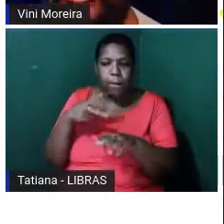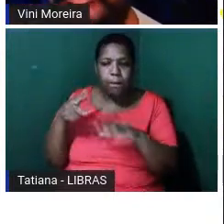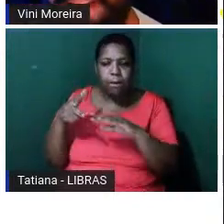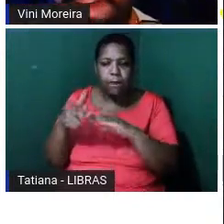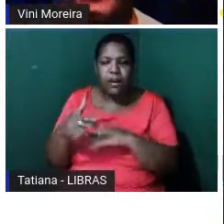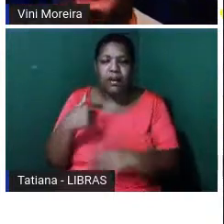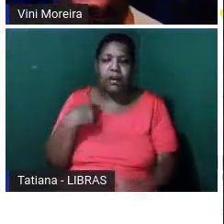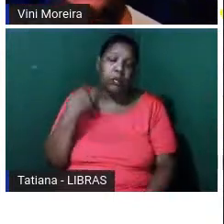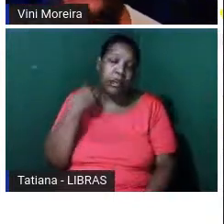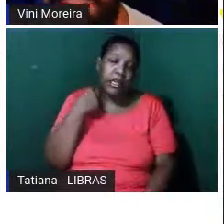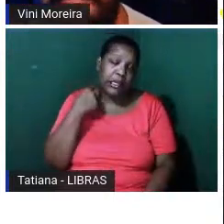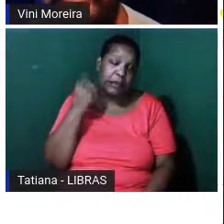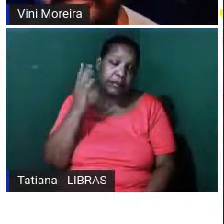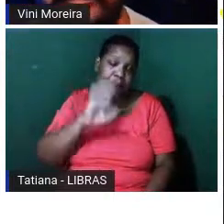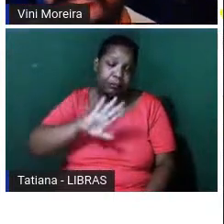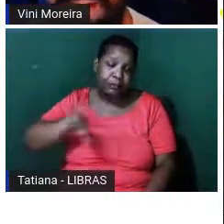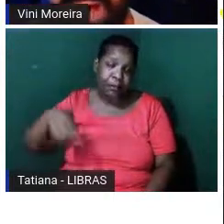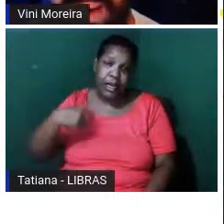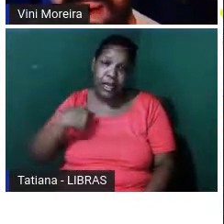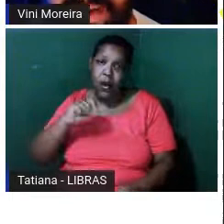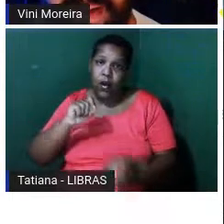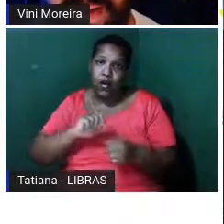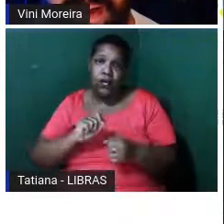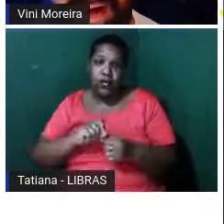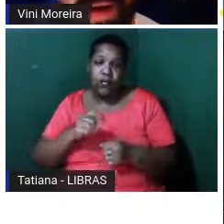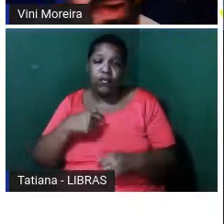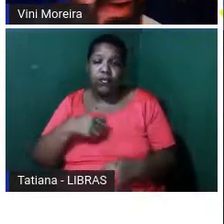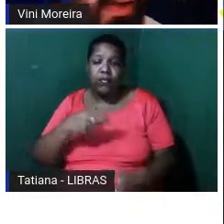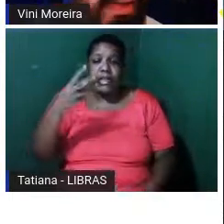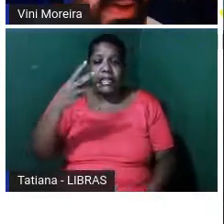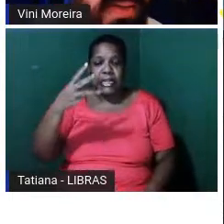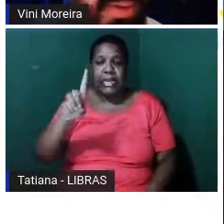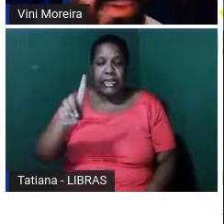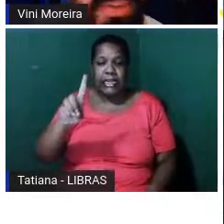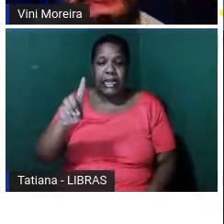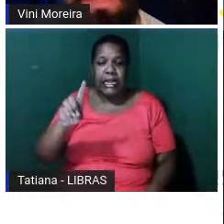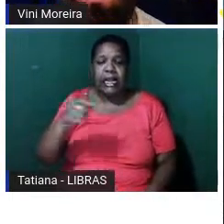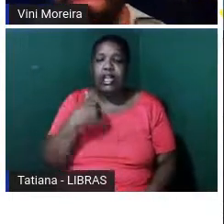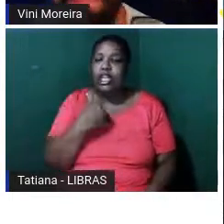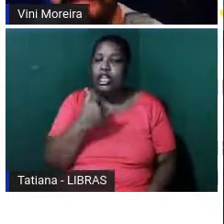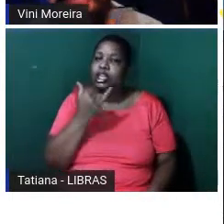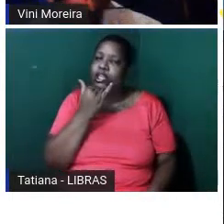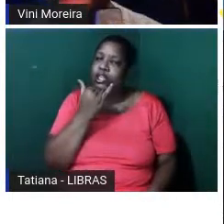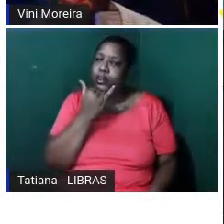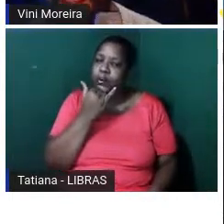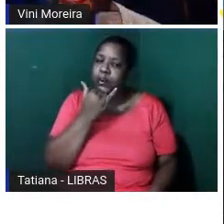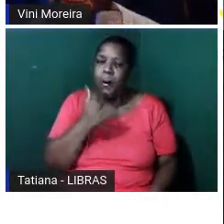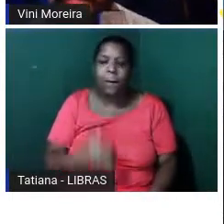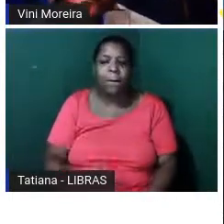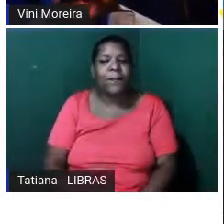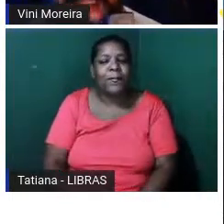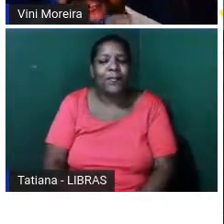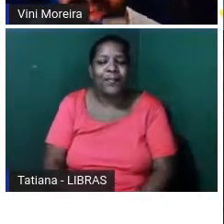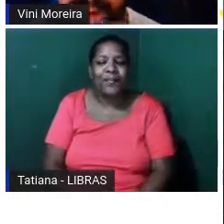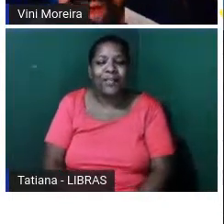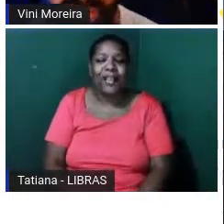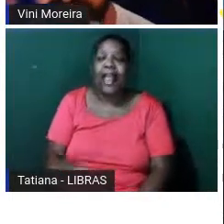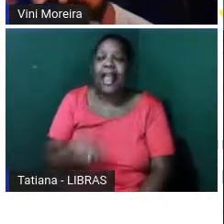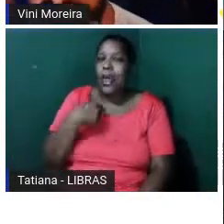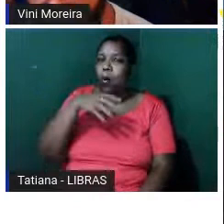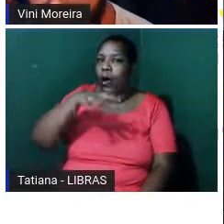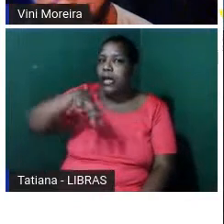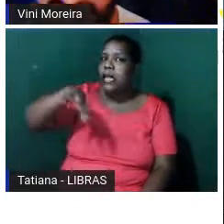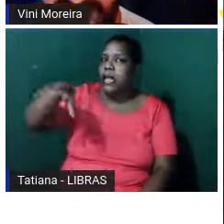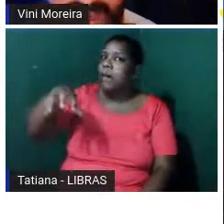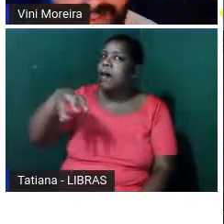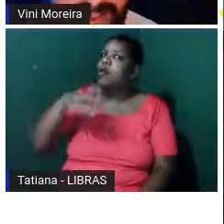seco só que eu fiquei com preguiça então eu fiz em 3D peço desculpas eu separei essa